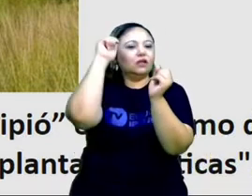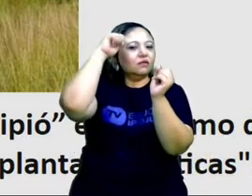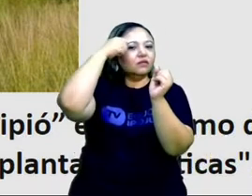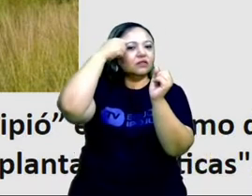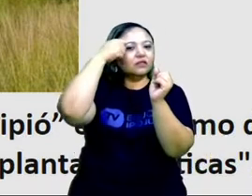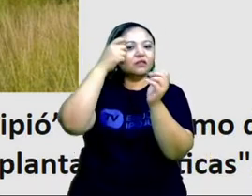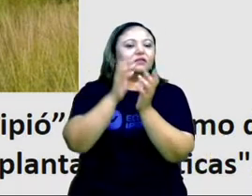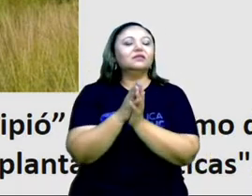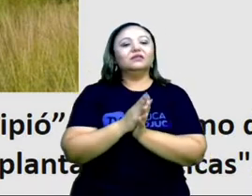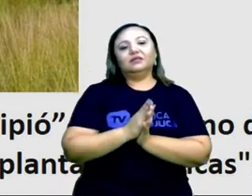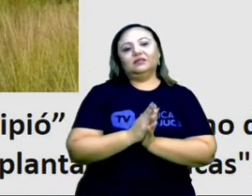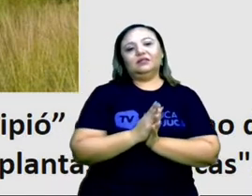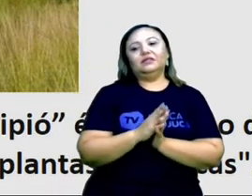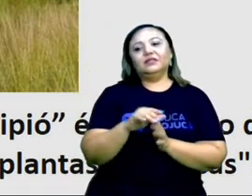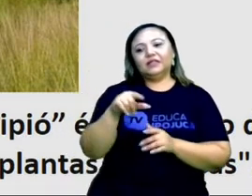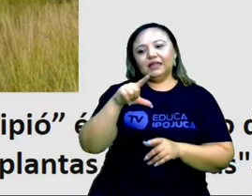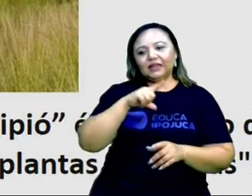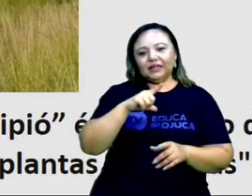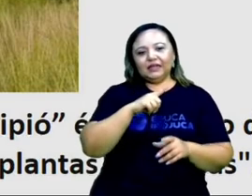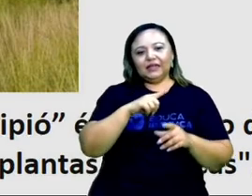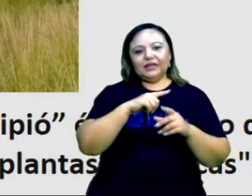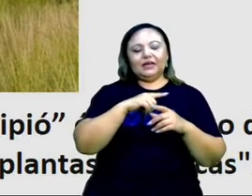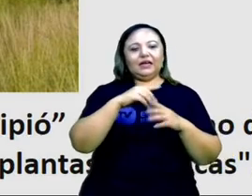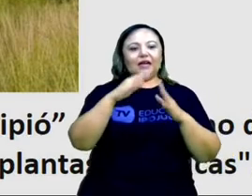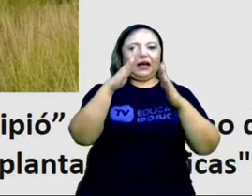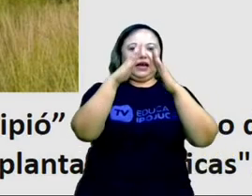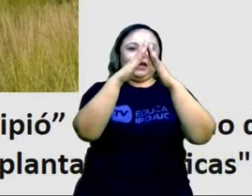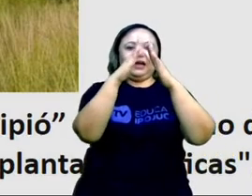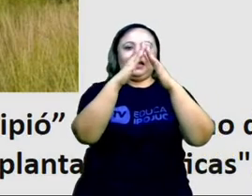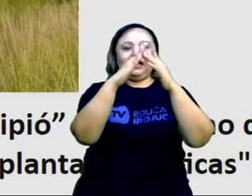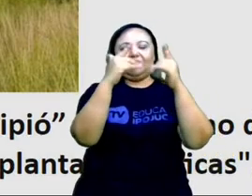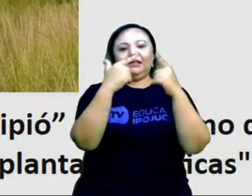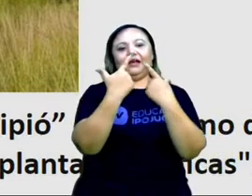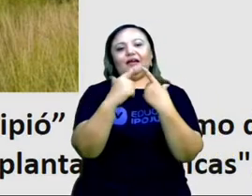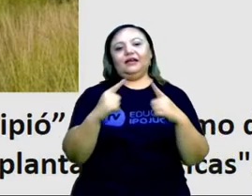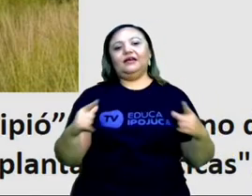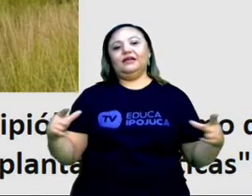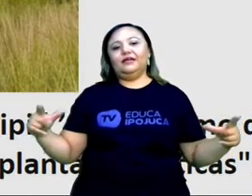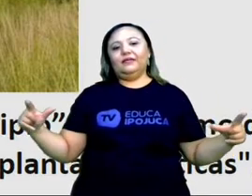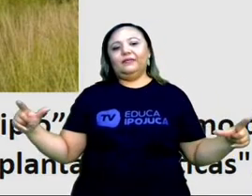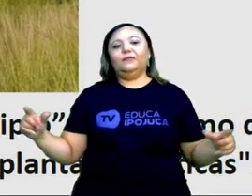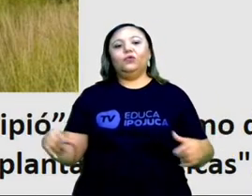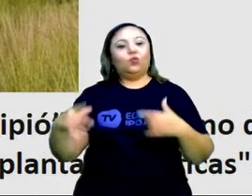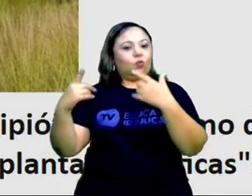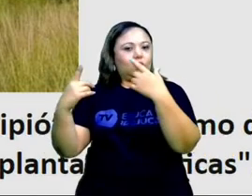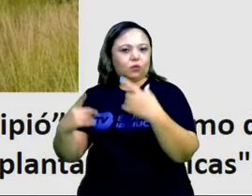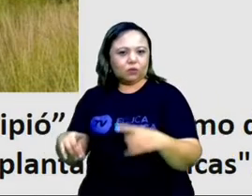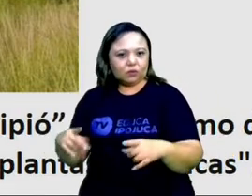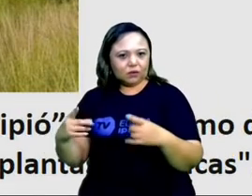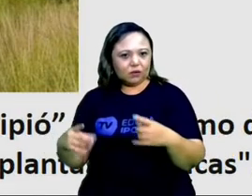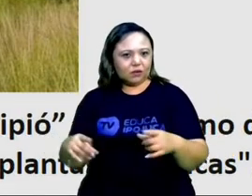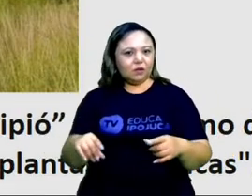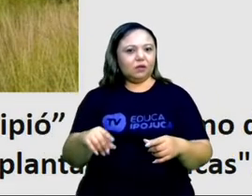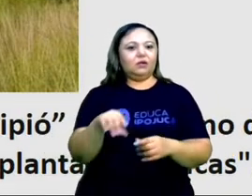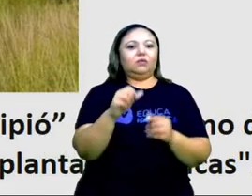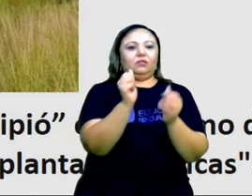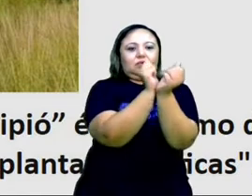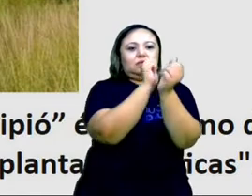os escravos. Lá tem a Casa Grande, a senzala, tem a